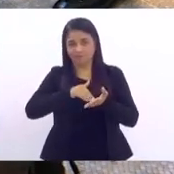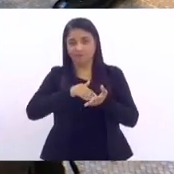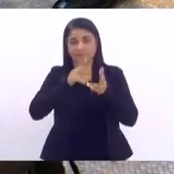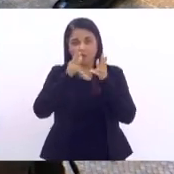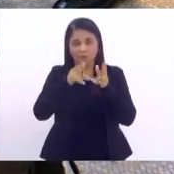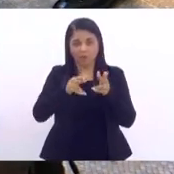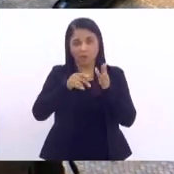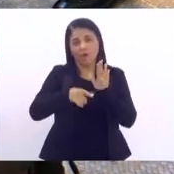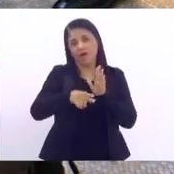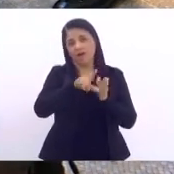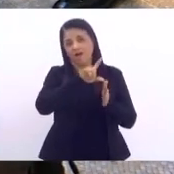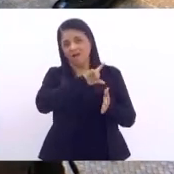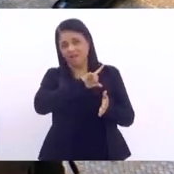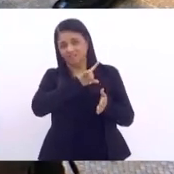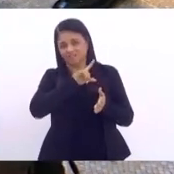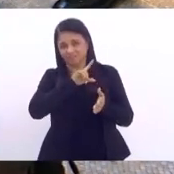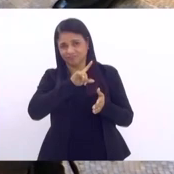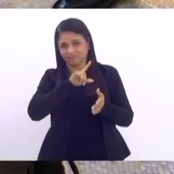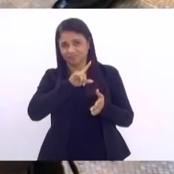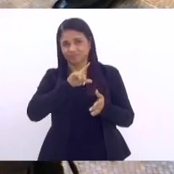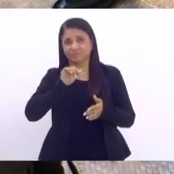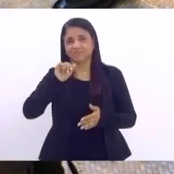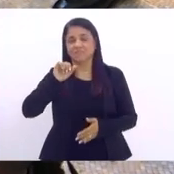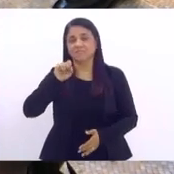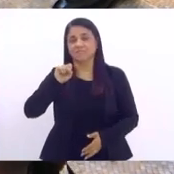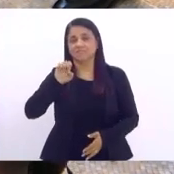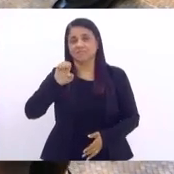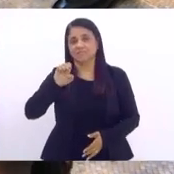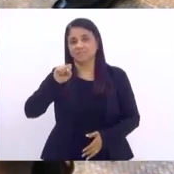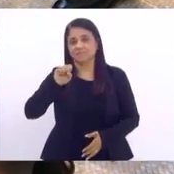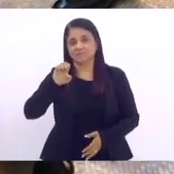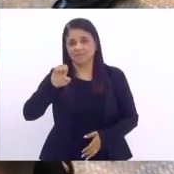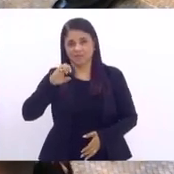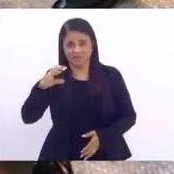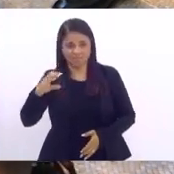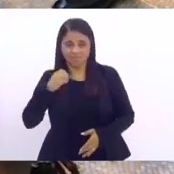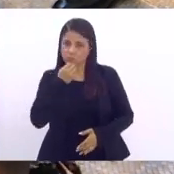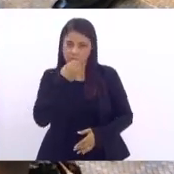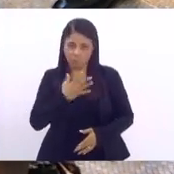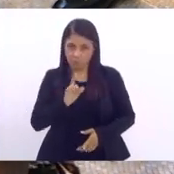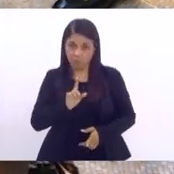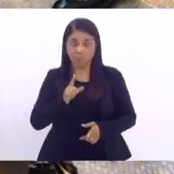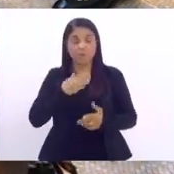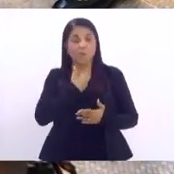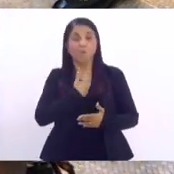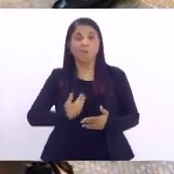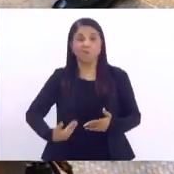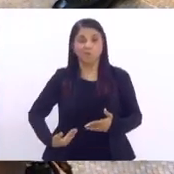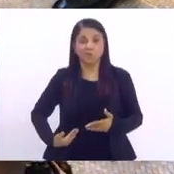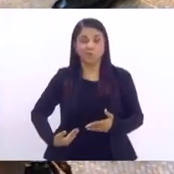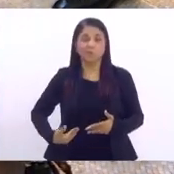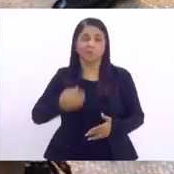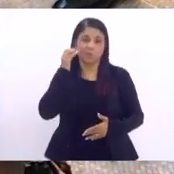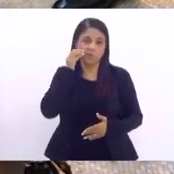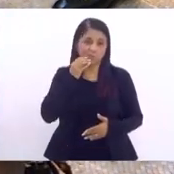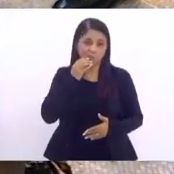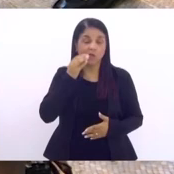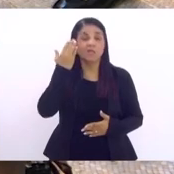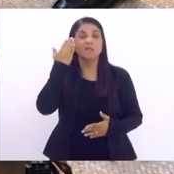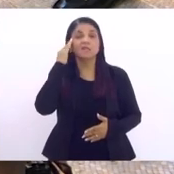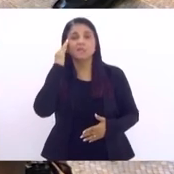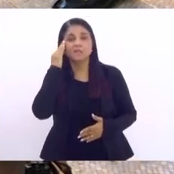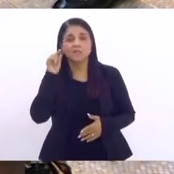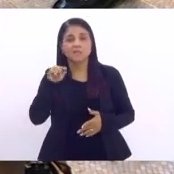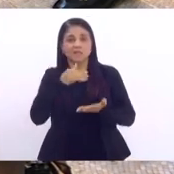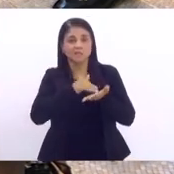ela não seria bem-vinda. Mas o governador, então, entendeu que a Secretaria precisaria ser